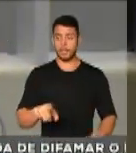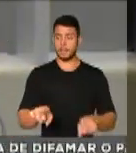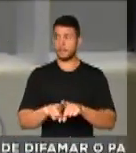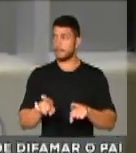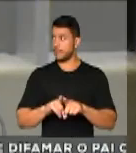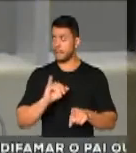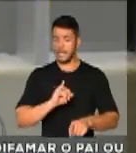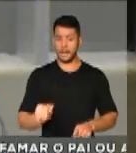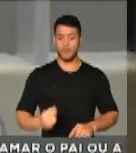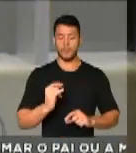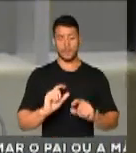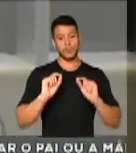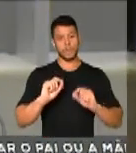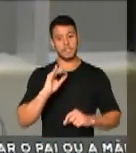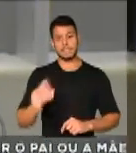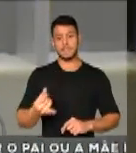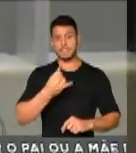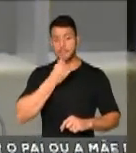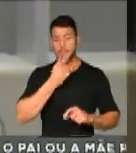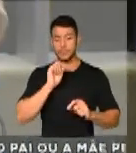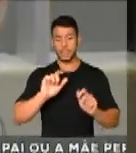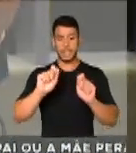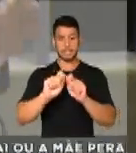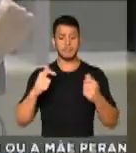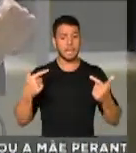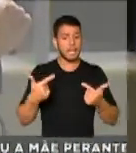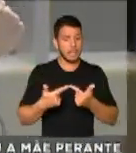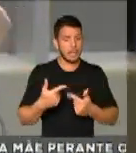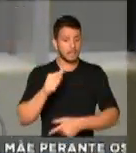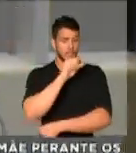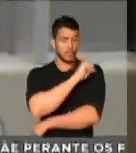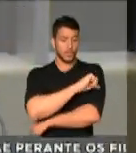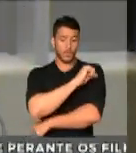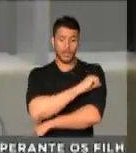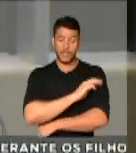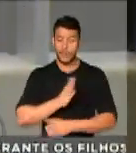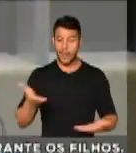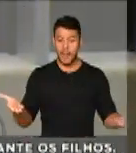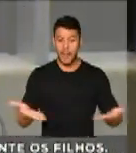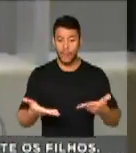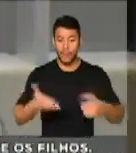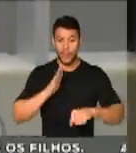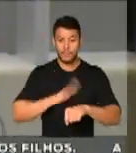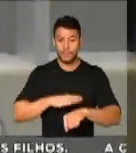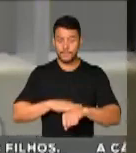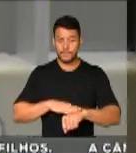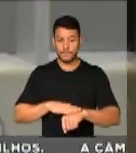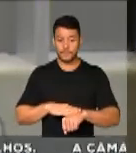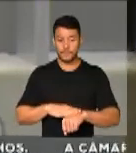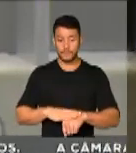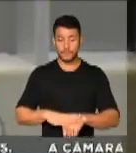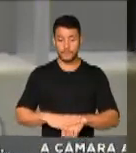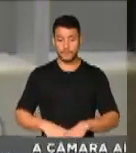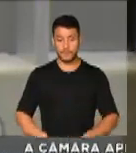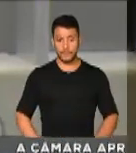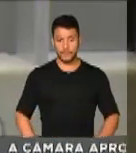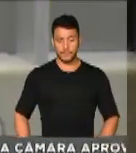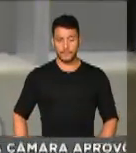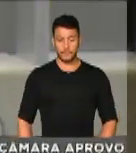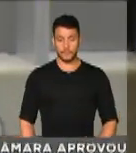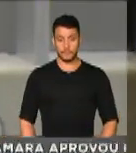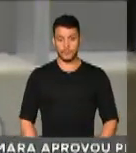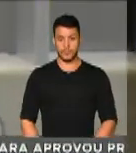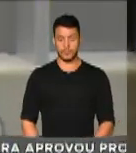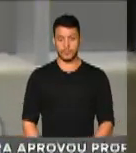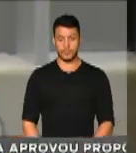por fim, deputados, lamentar que a Assembleia Legislativa do Rio de Janeiro, nesse momento, deputados do